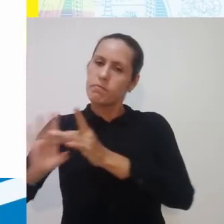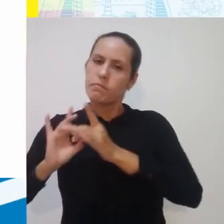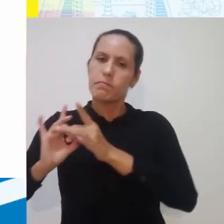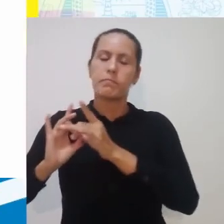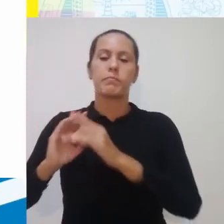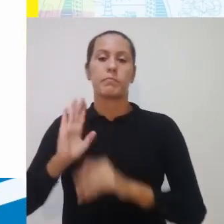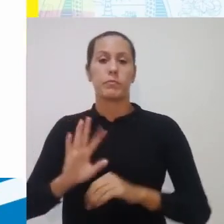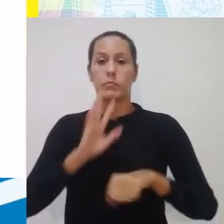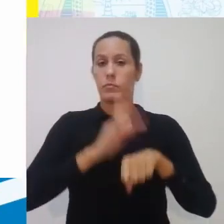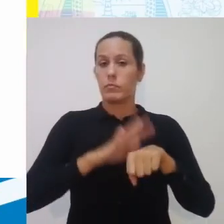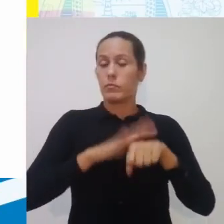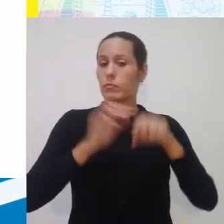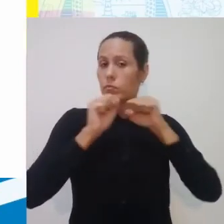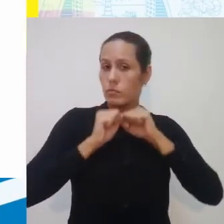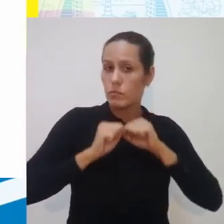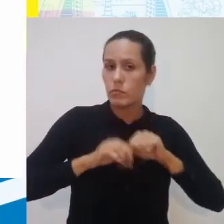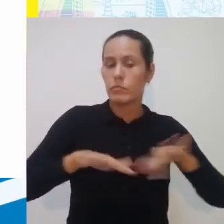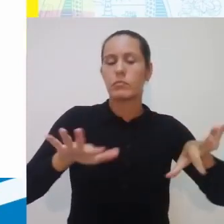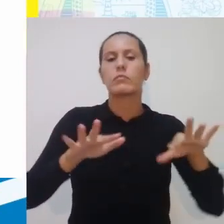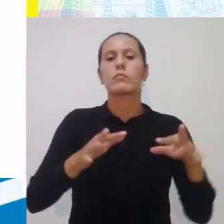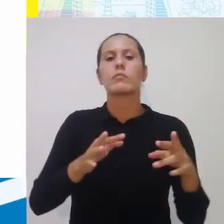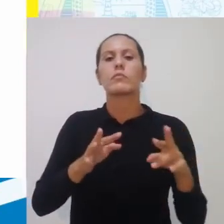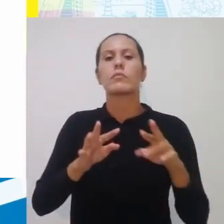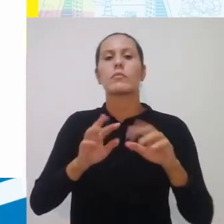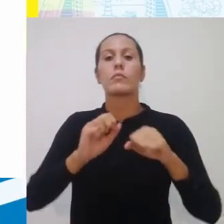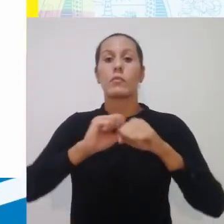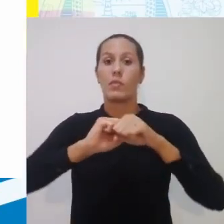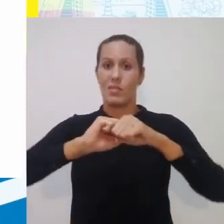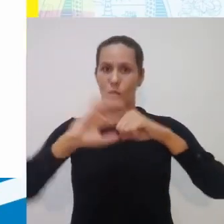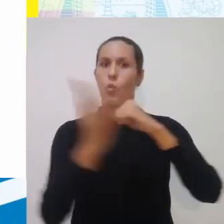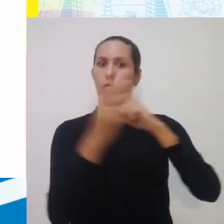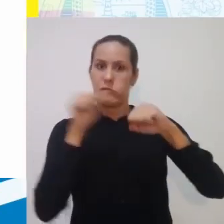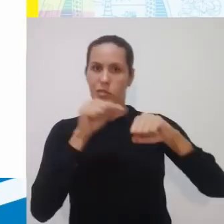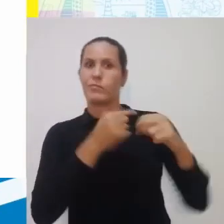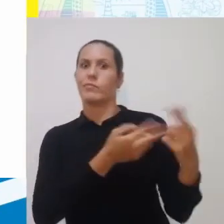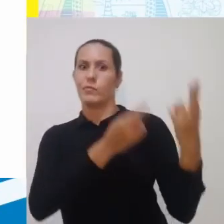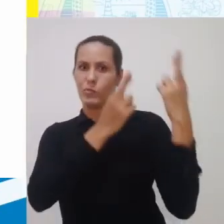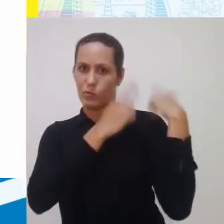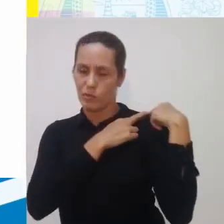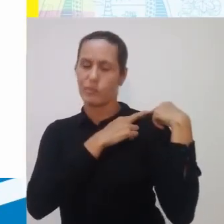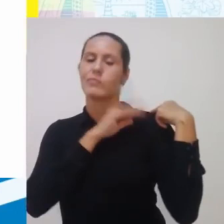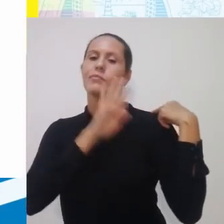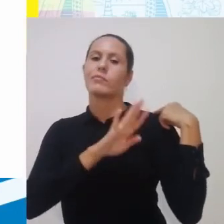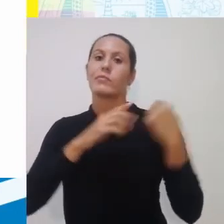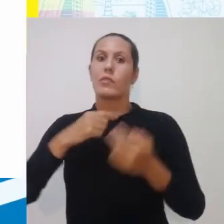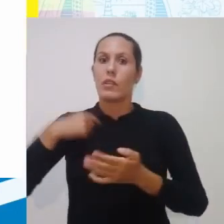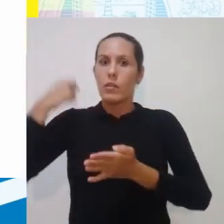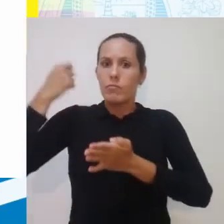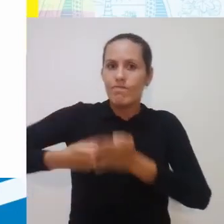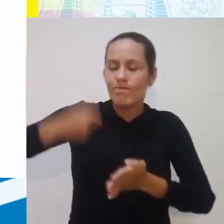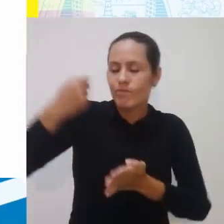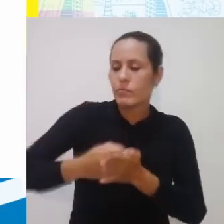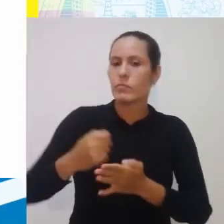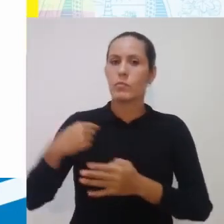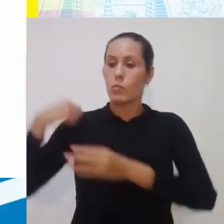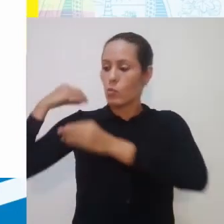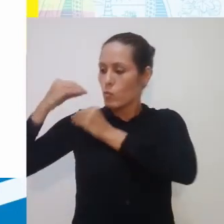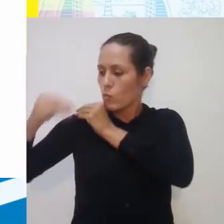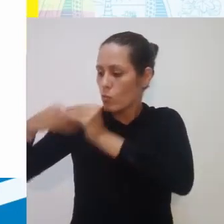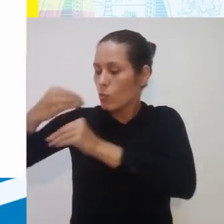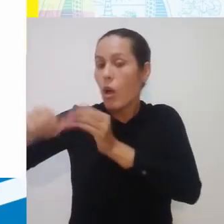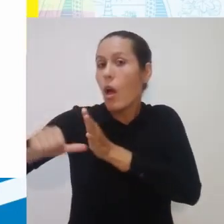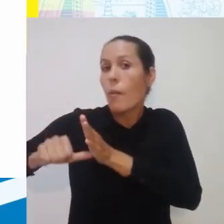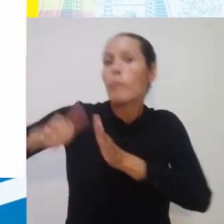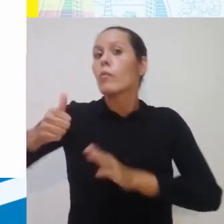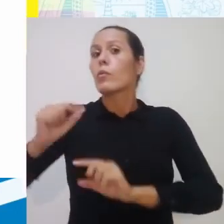laços familiares. A pandemia do novo coronavírus, responsável pela Covid-19, está impondo uma realidade